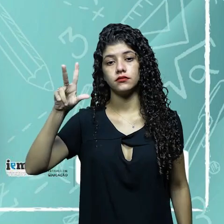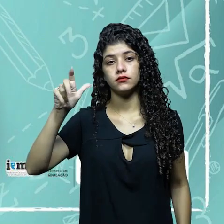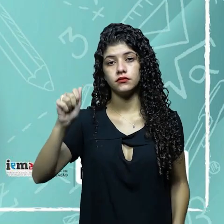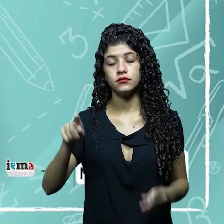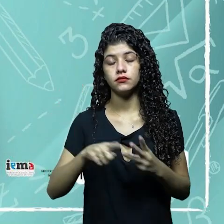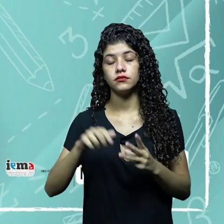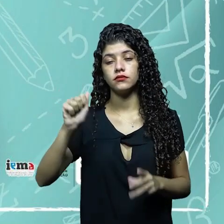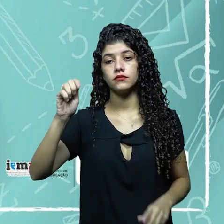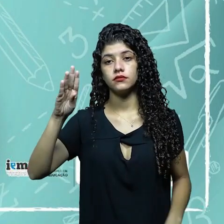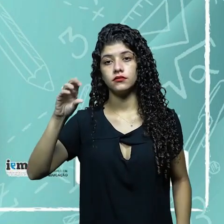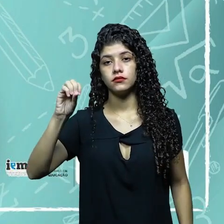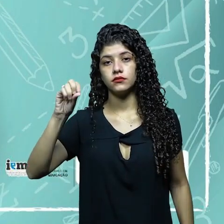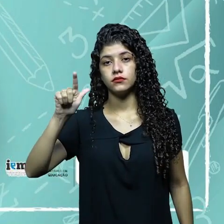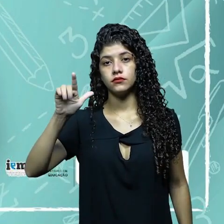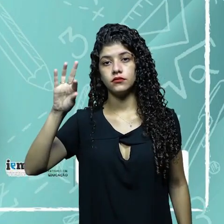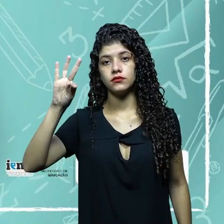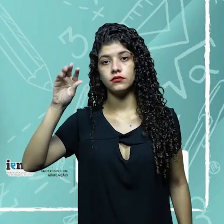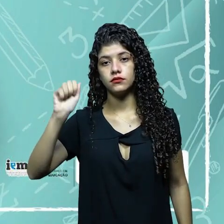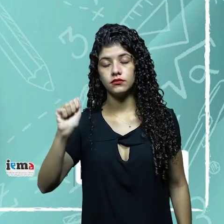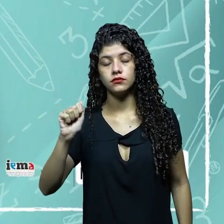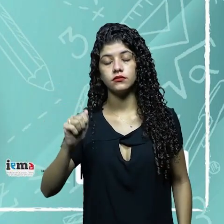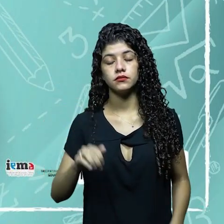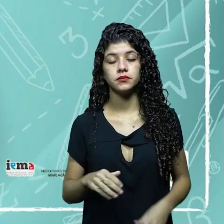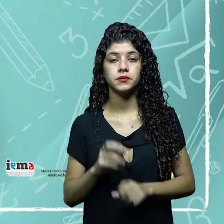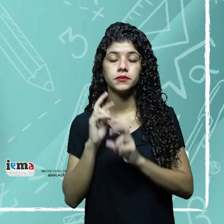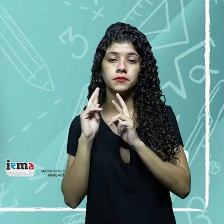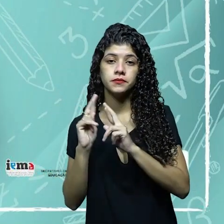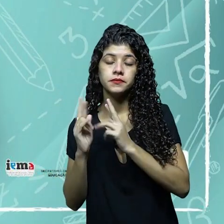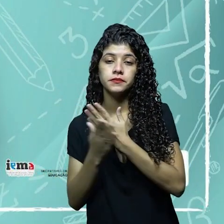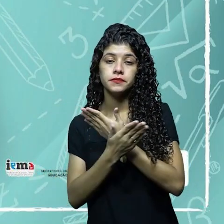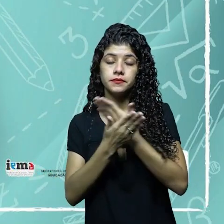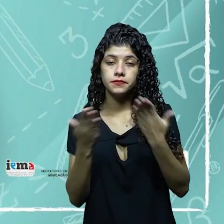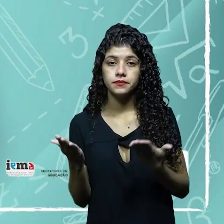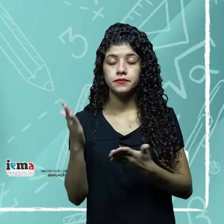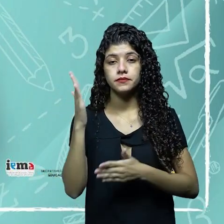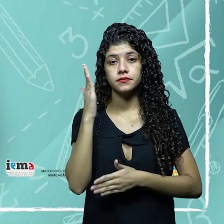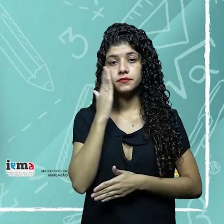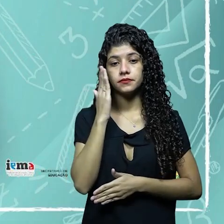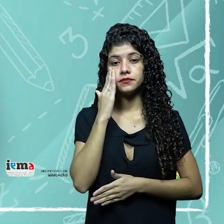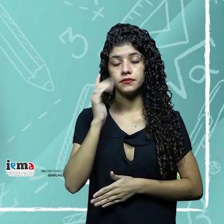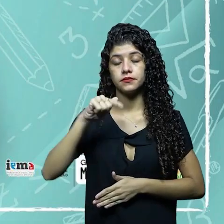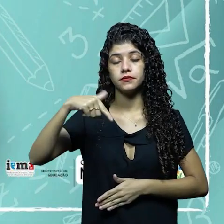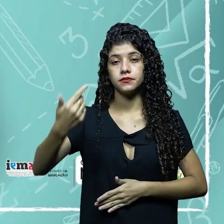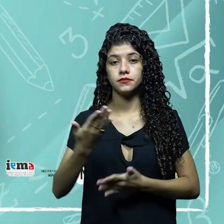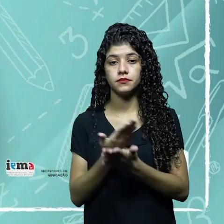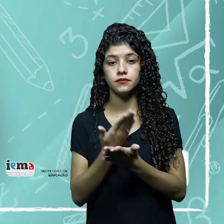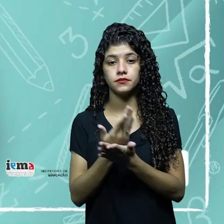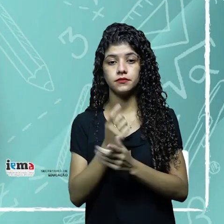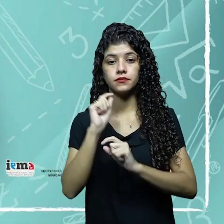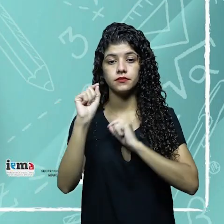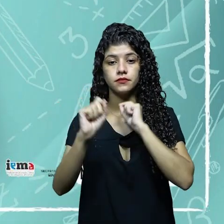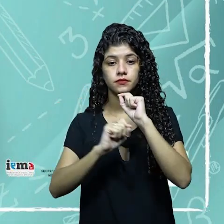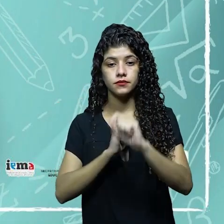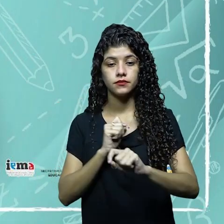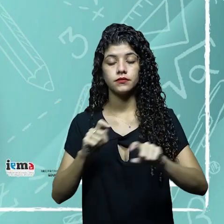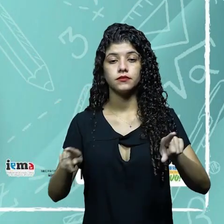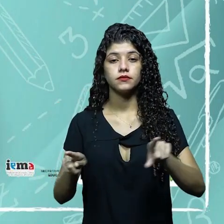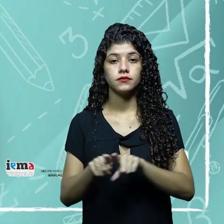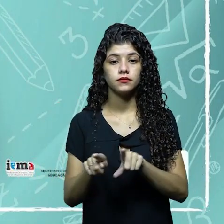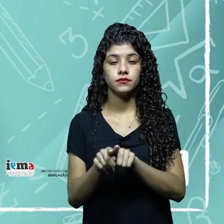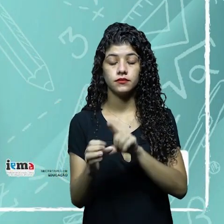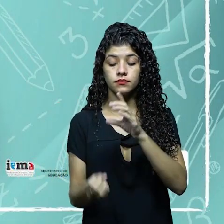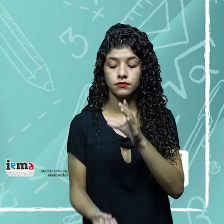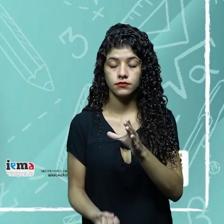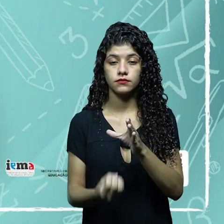vocês tenham entendido. A nossa próxima aula vai ser sobre a criação, teoricamente, de